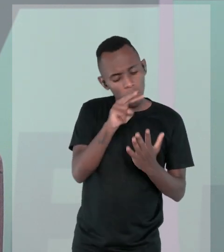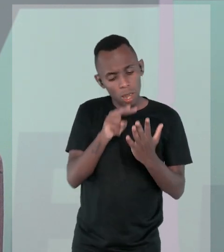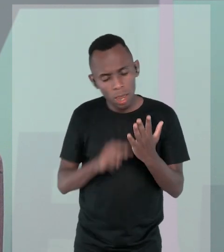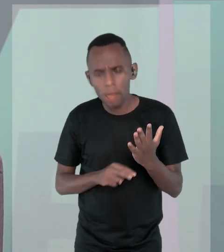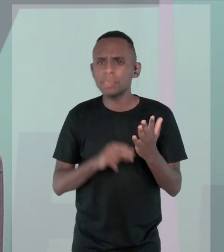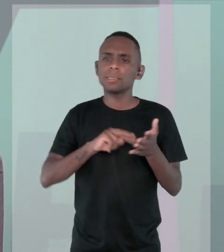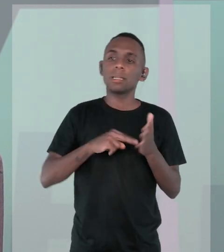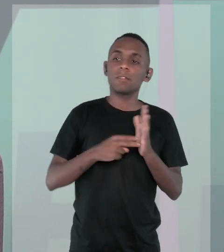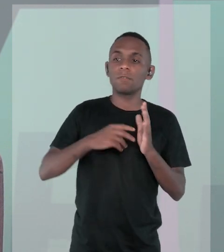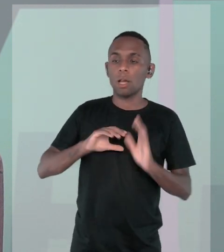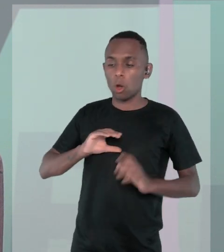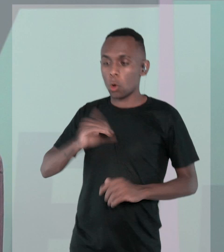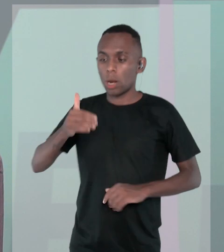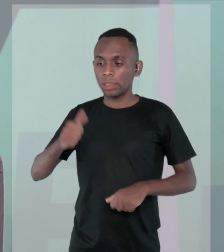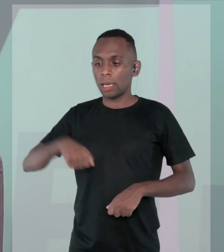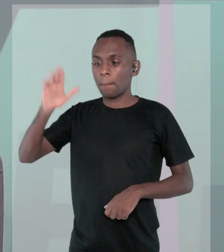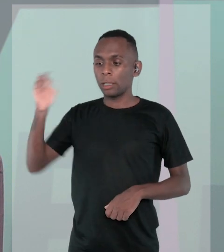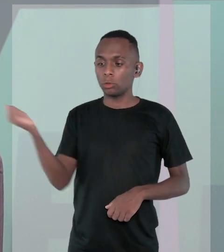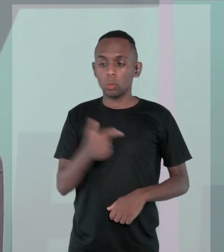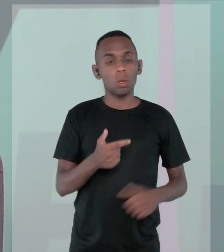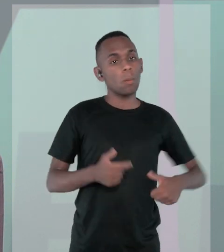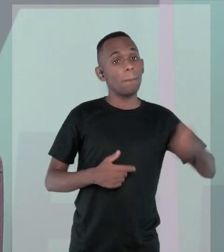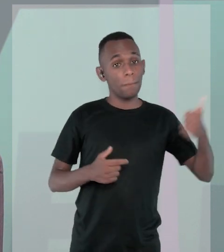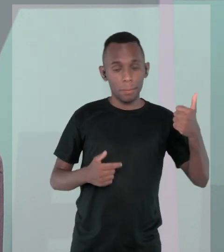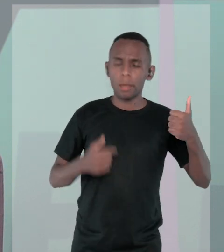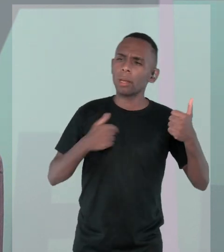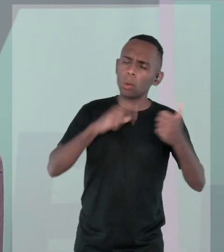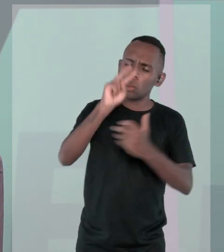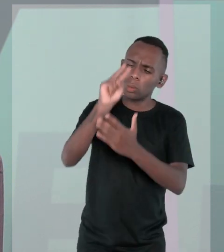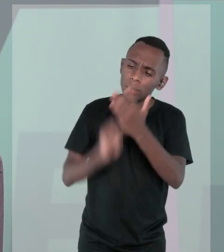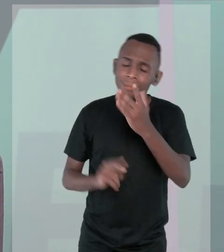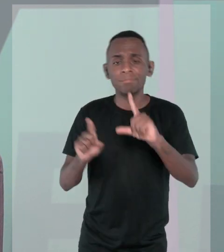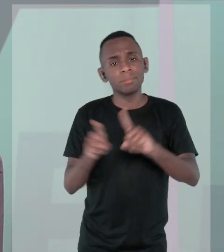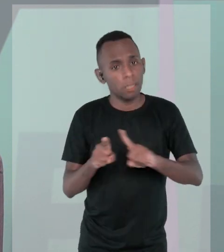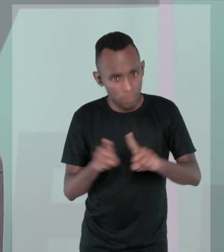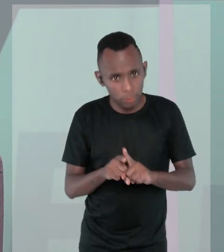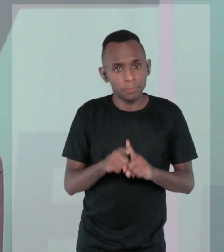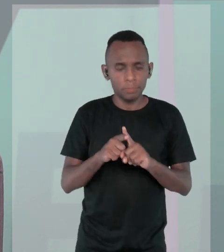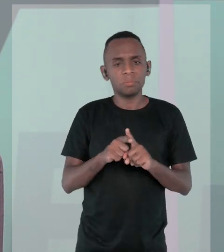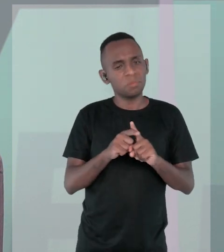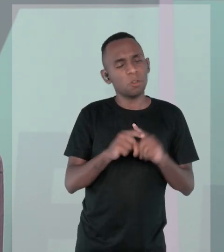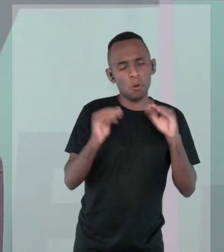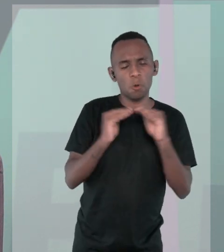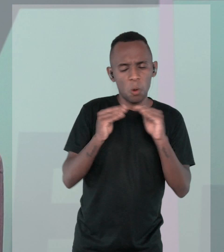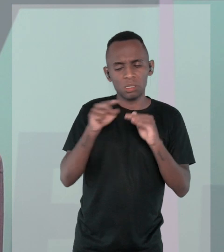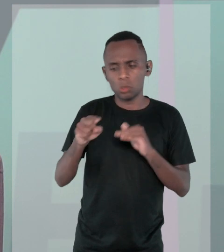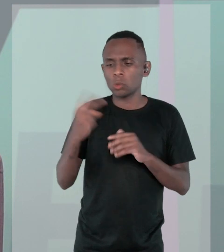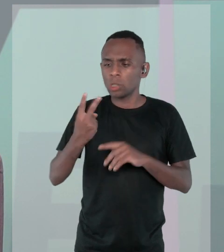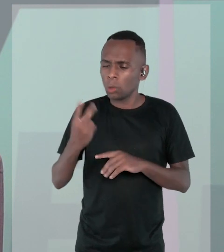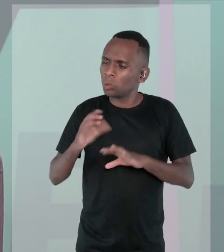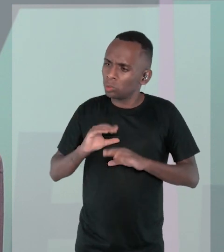mais corajoso do que o primeiro. E eu também, ao ler o livro, também achei ele mais